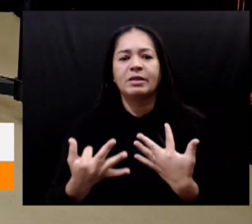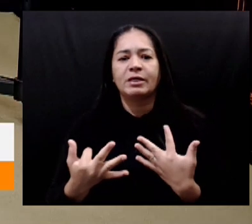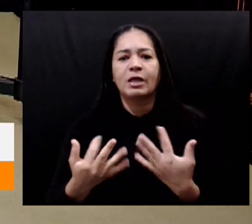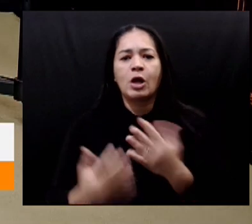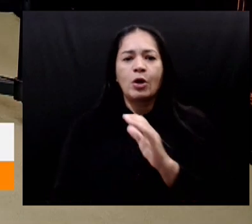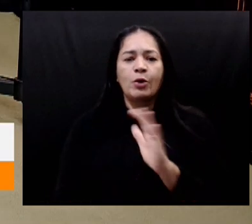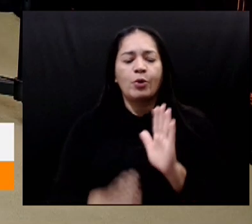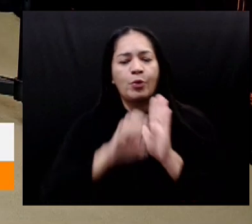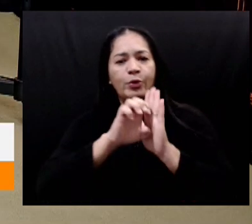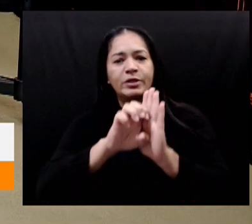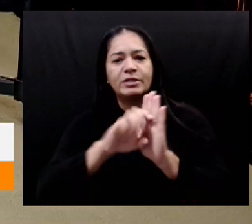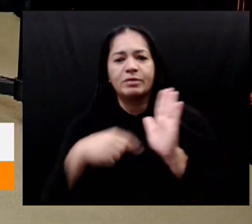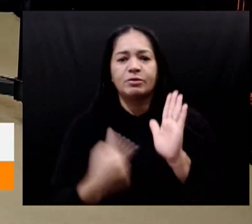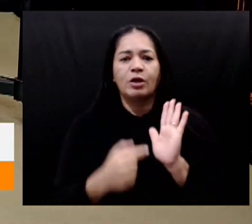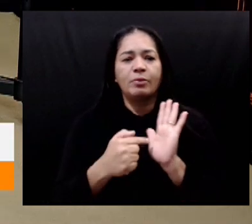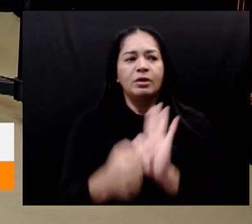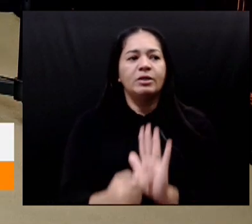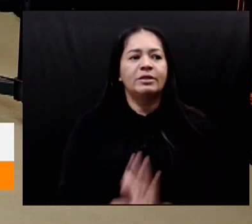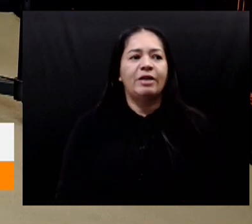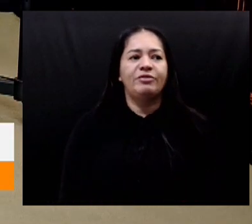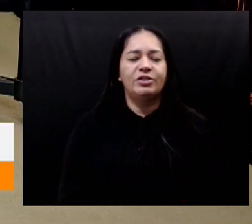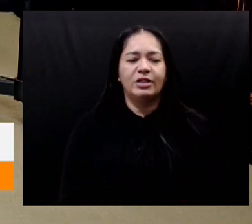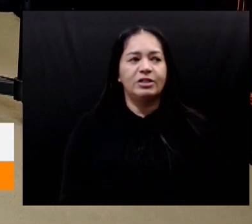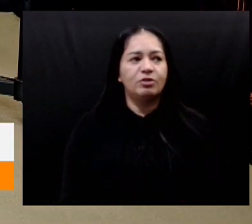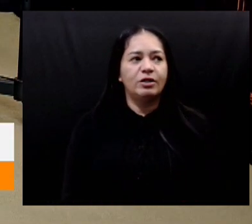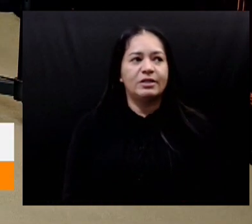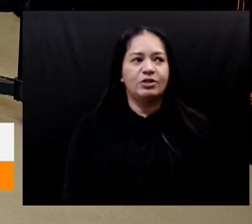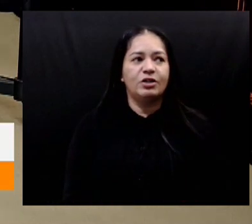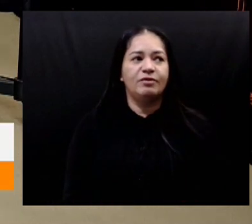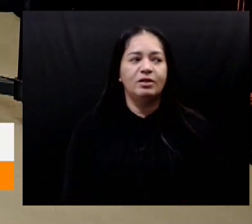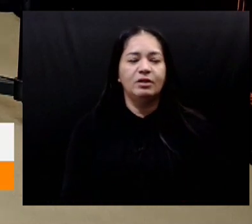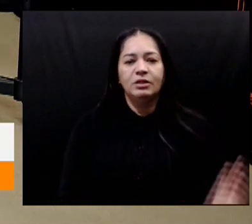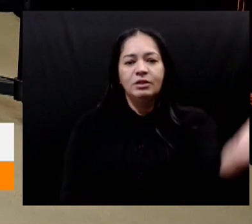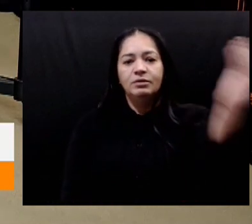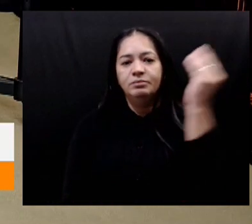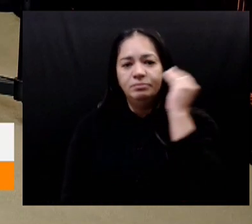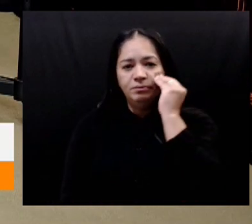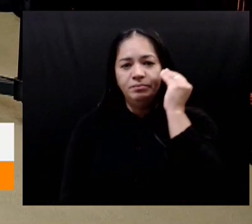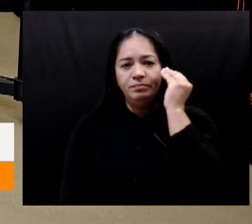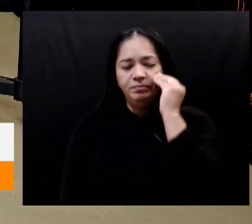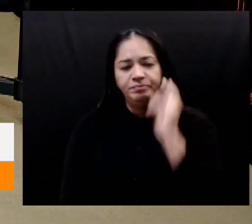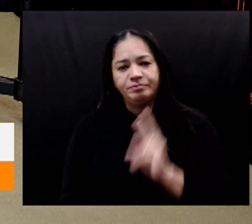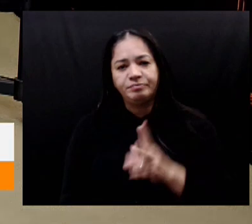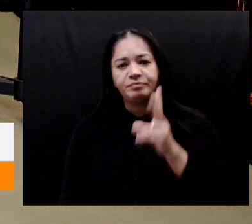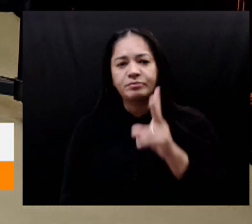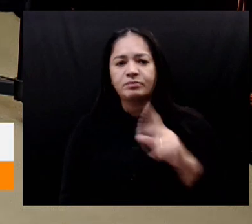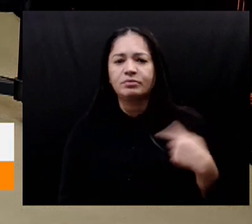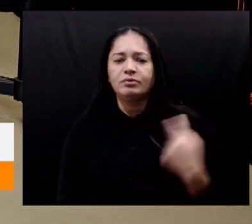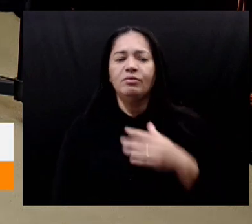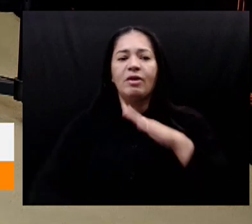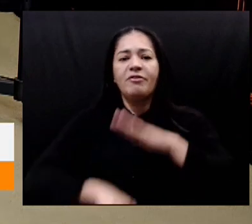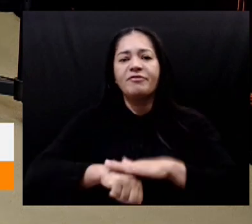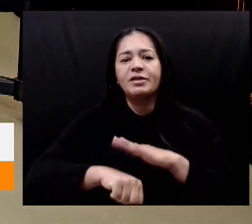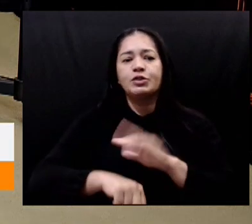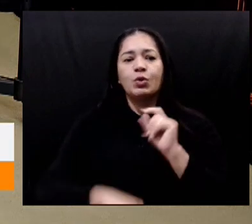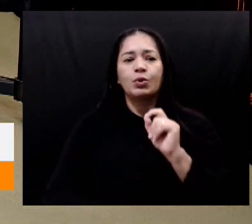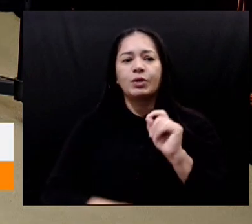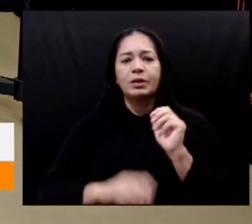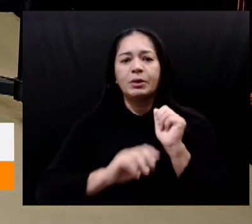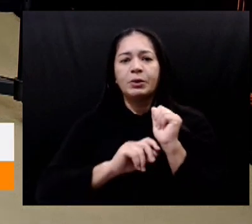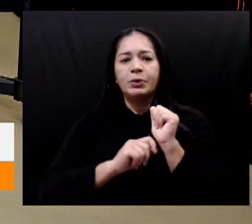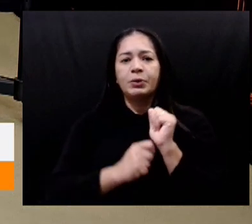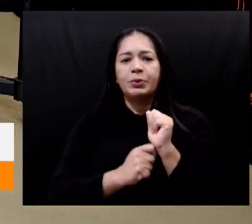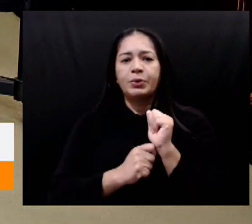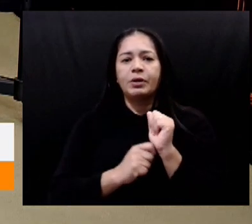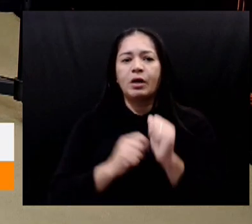trouxemos aqui da tentativa, né, do continuar. Como é que a gente faz para bloquear esse medo de fracassar? É só tentando